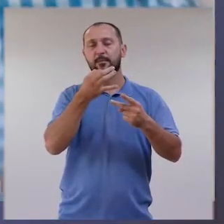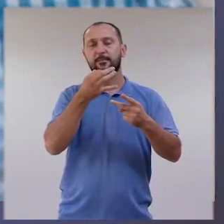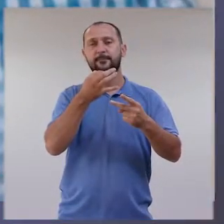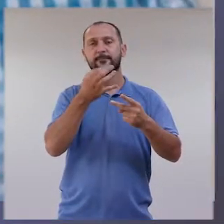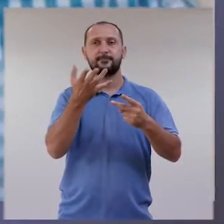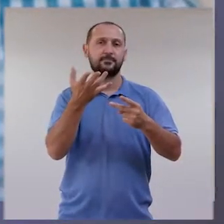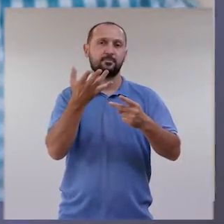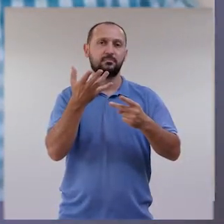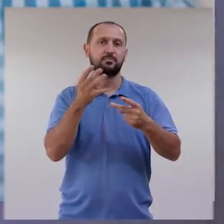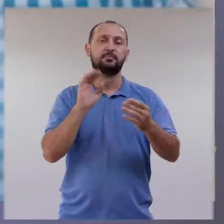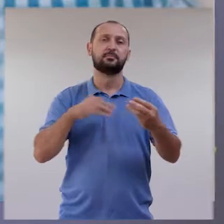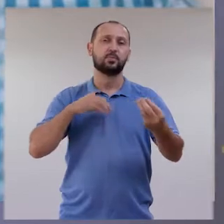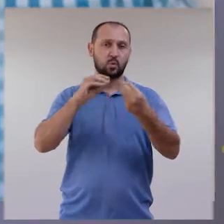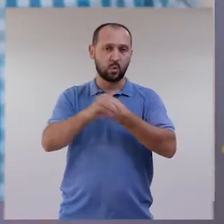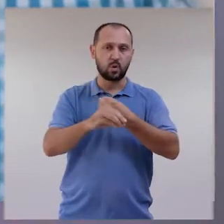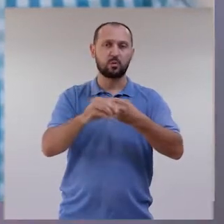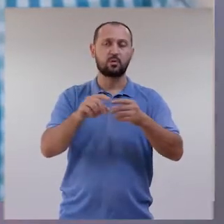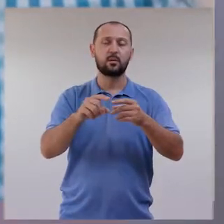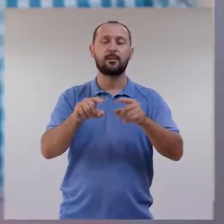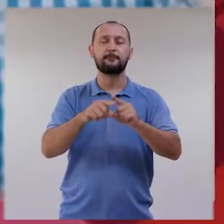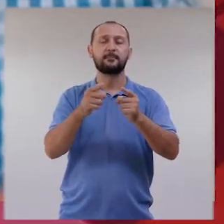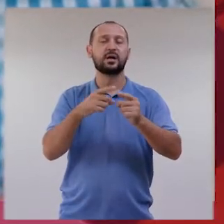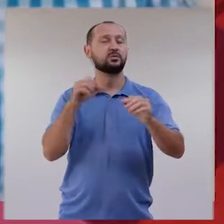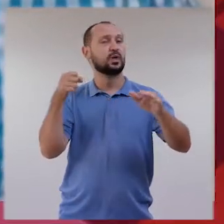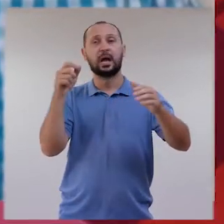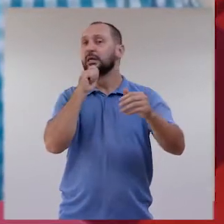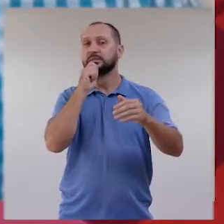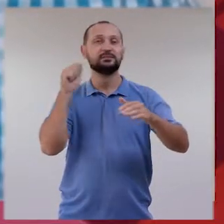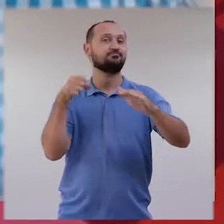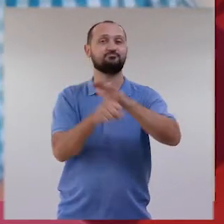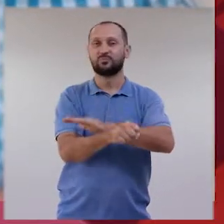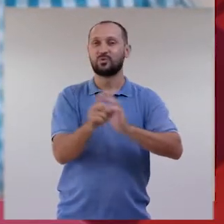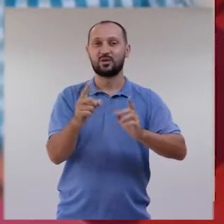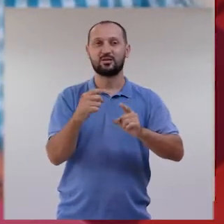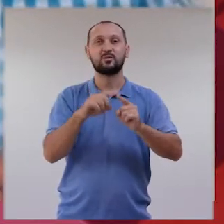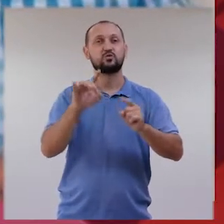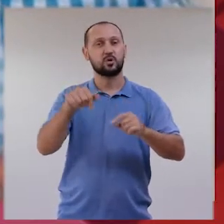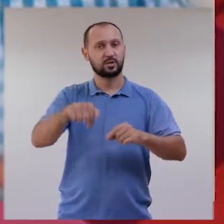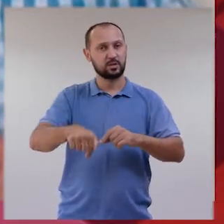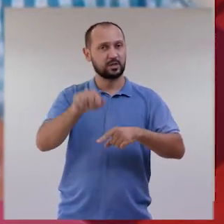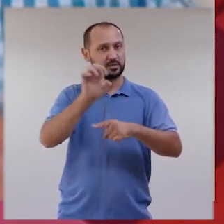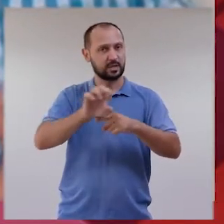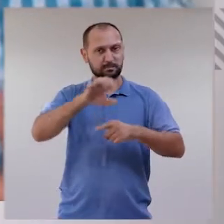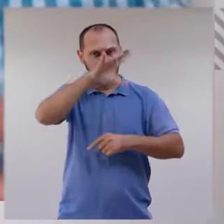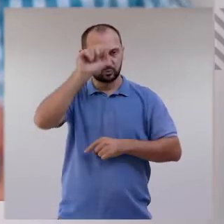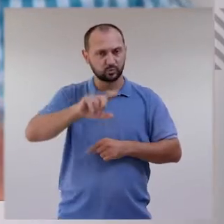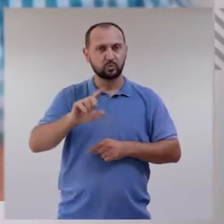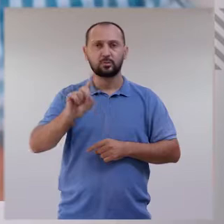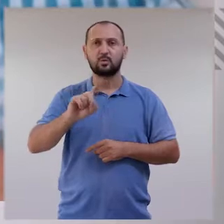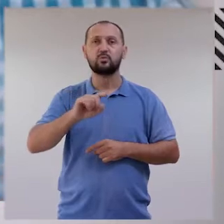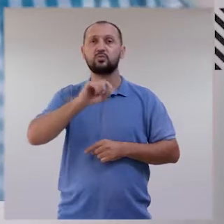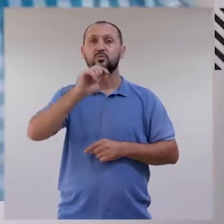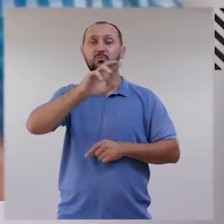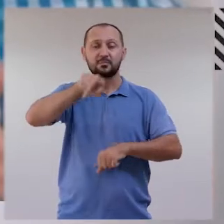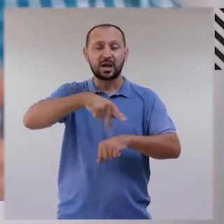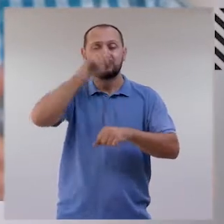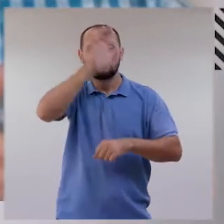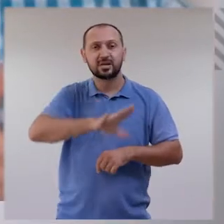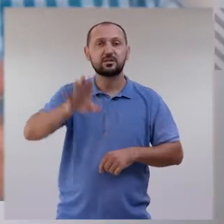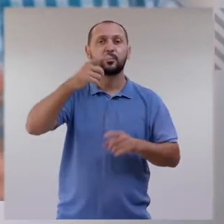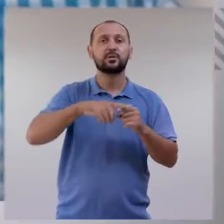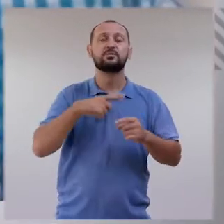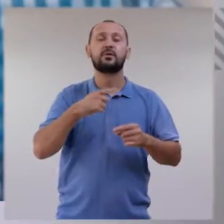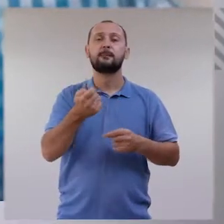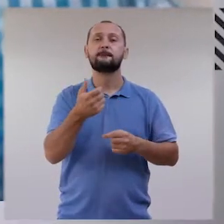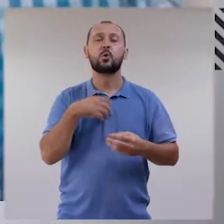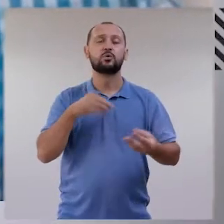conseguiu entrar na fila. Então, isso, com certeza, as filas vão aumentar, não só no nosso estado, como no país todo. Primeiro, porque a gente